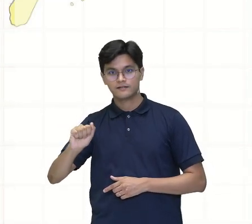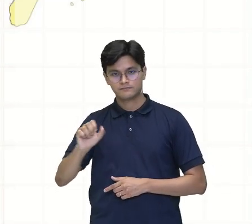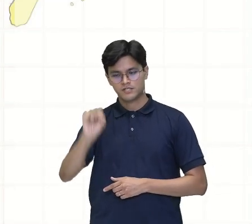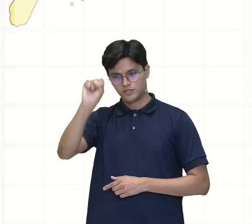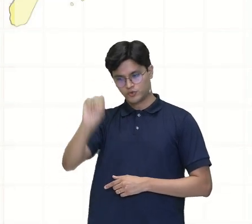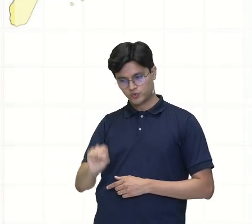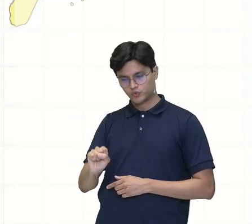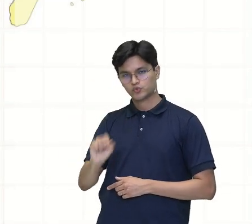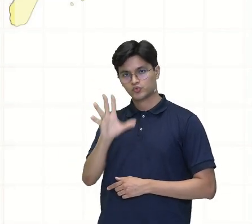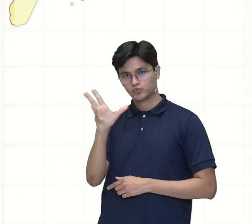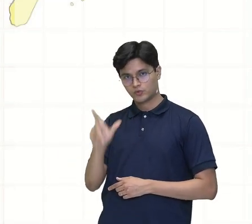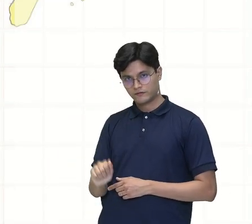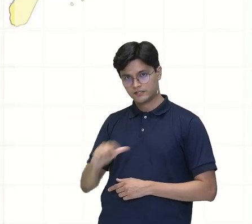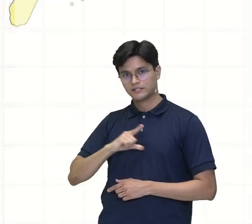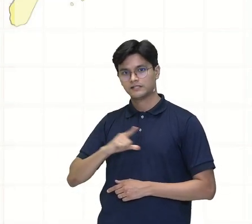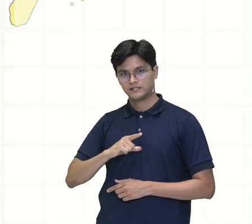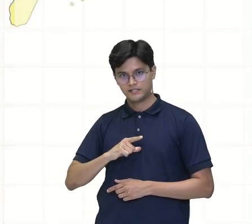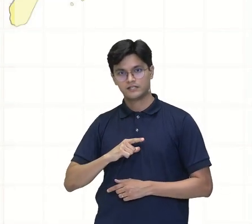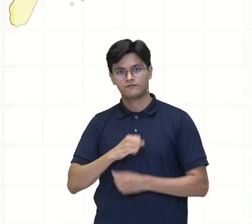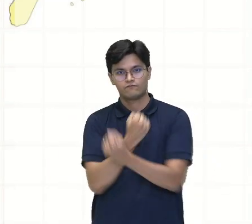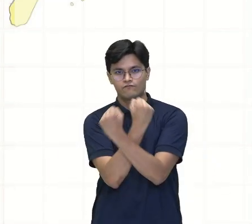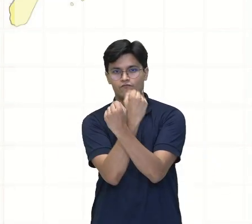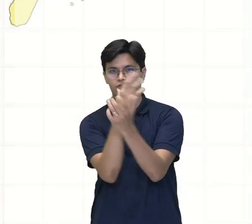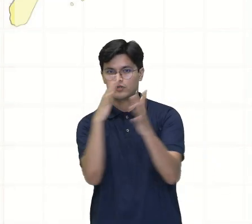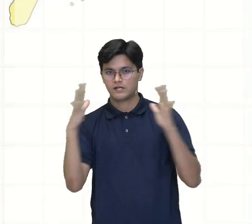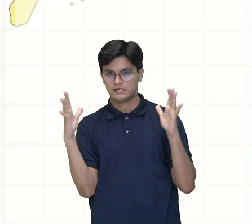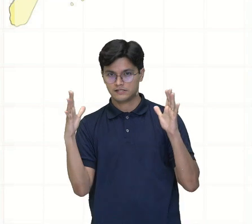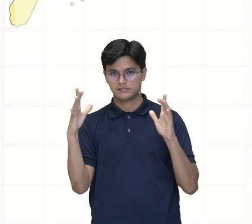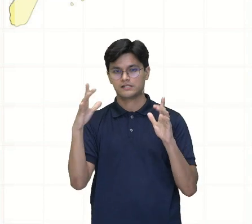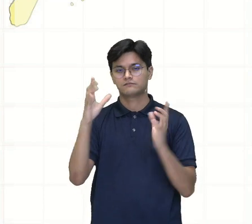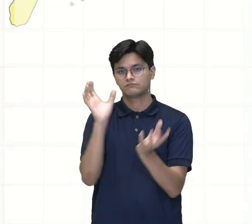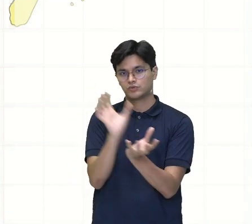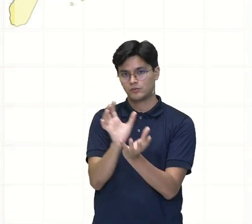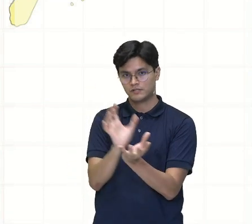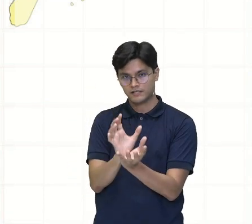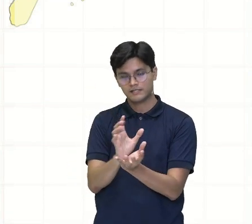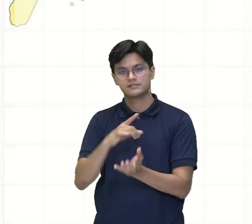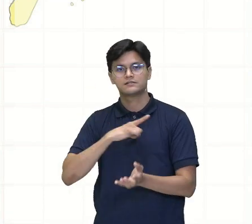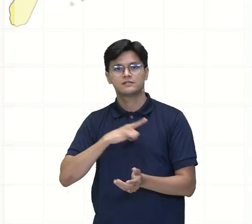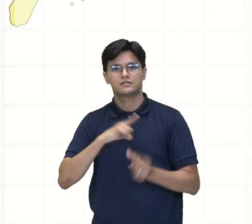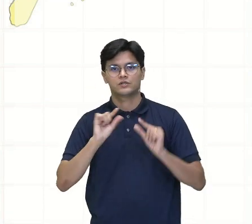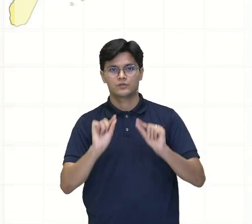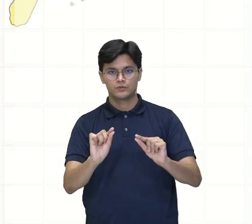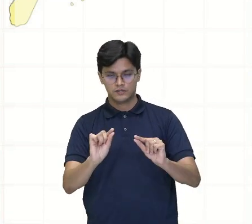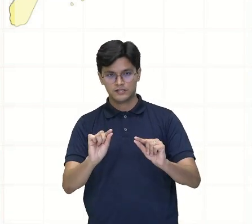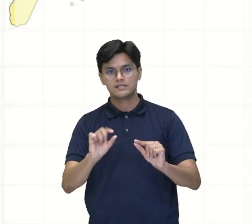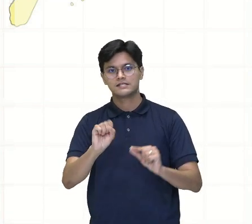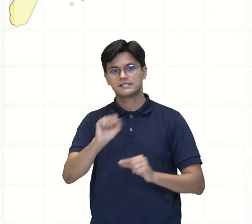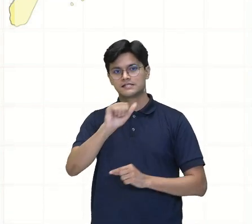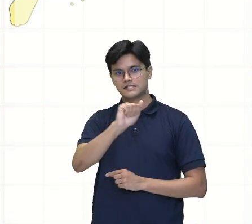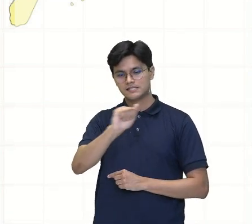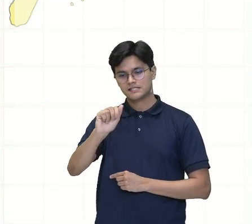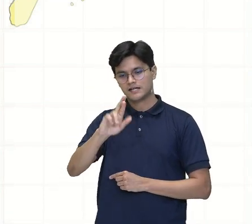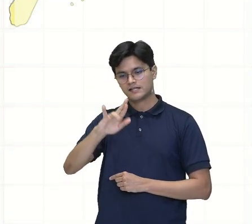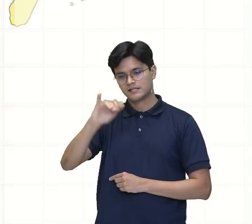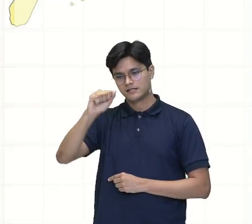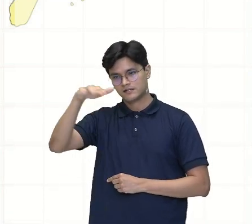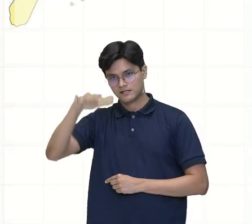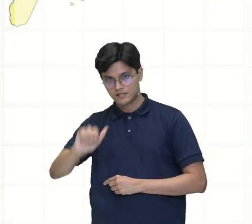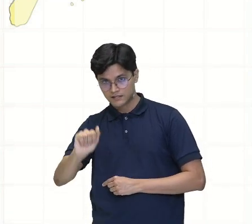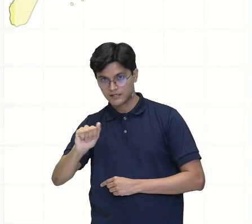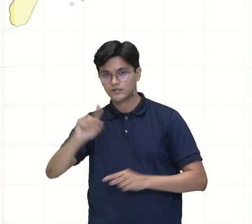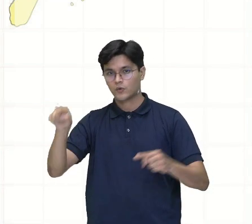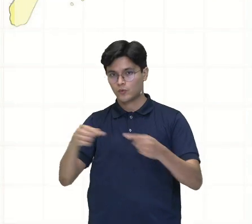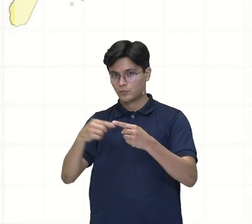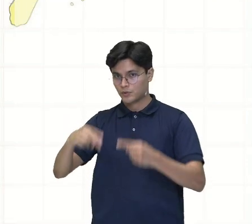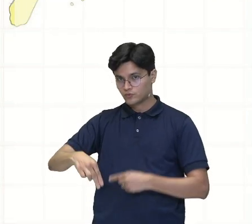florestas tropicais. Então, nessa divisão da África, nós temos a saariana, que é a região norte, que